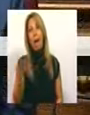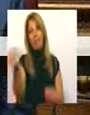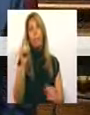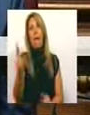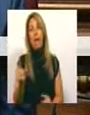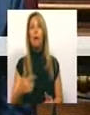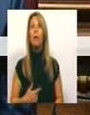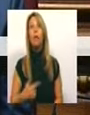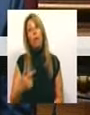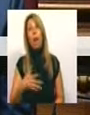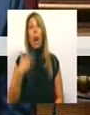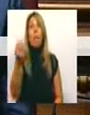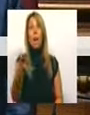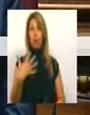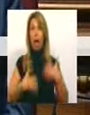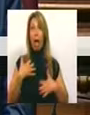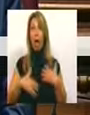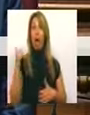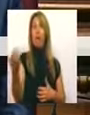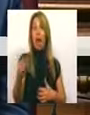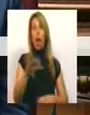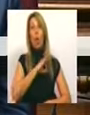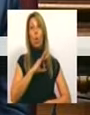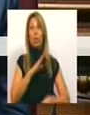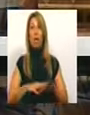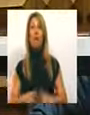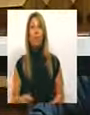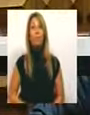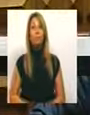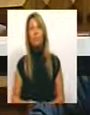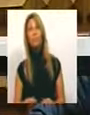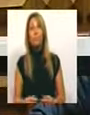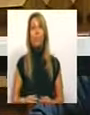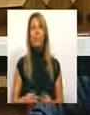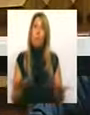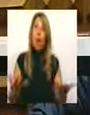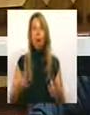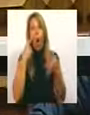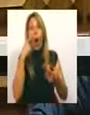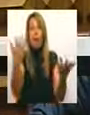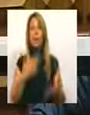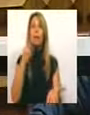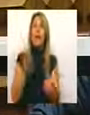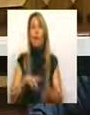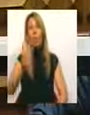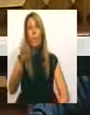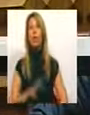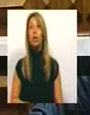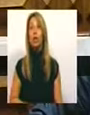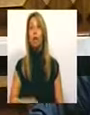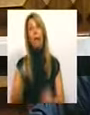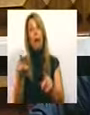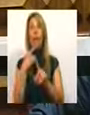a incomodá-lo e a importuná-lo, o senhor vai fazendo assim com os braços, mas olha, é o que é a realidade do país, aquela que o senhor nega com